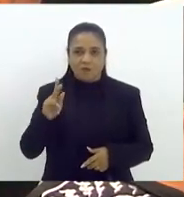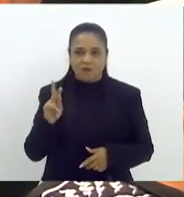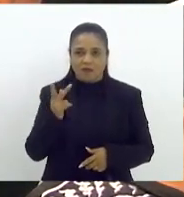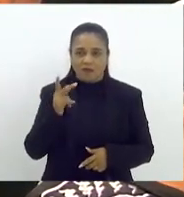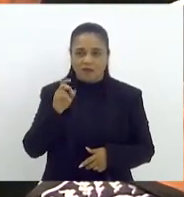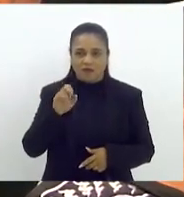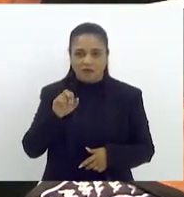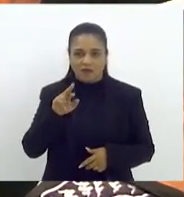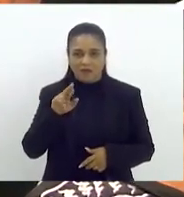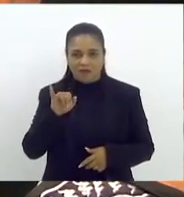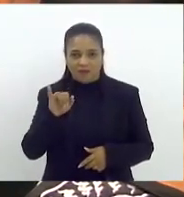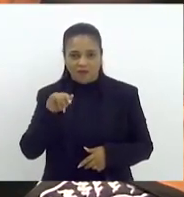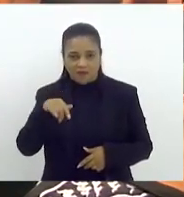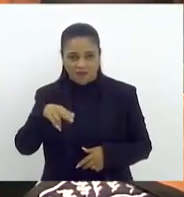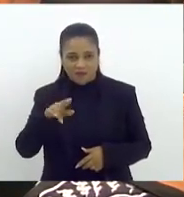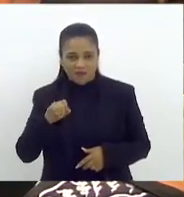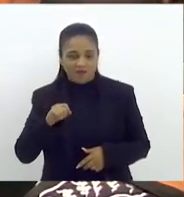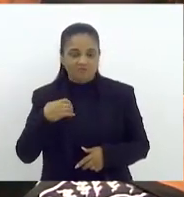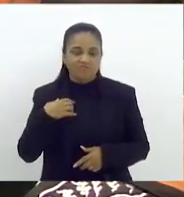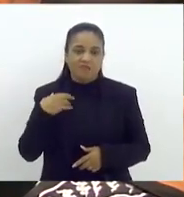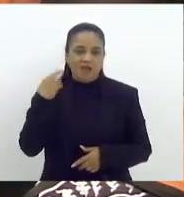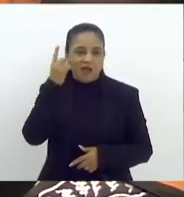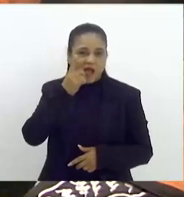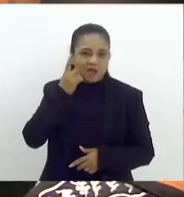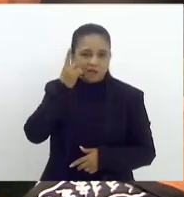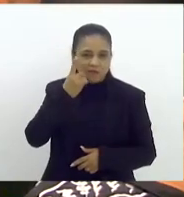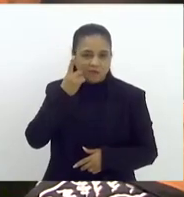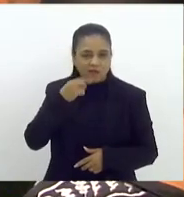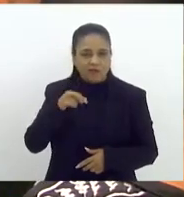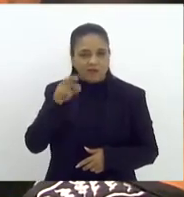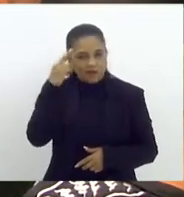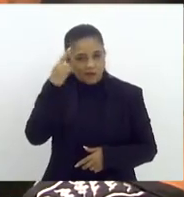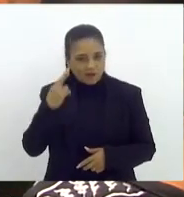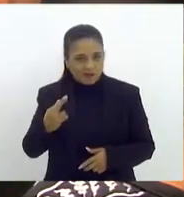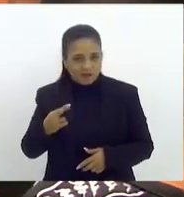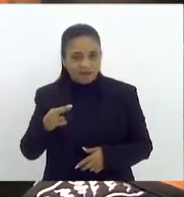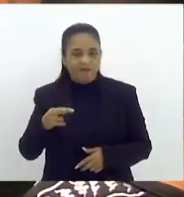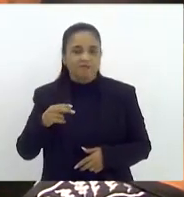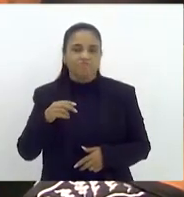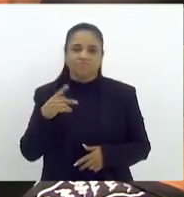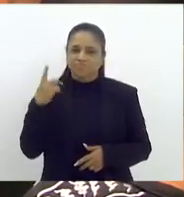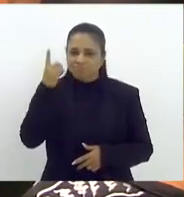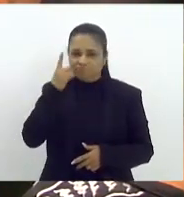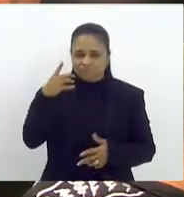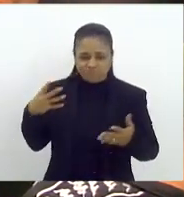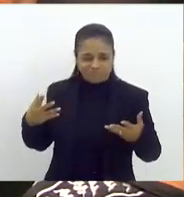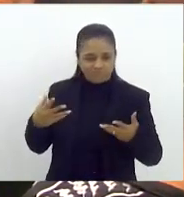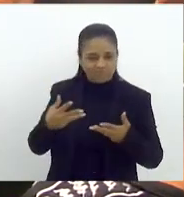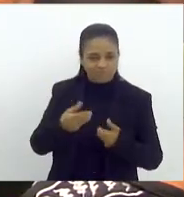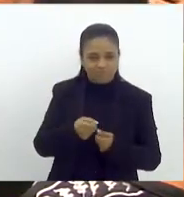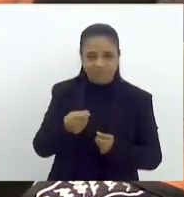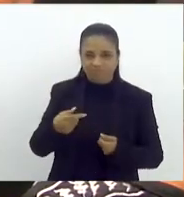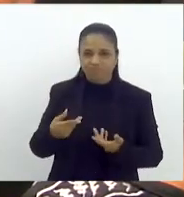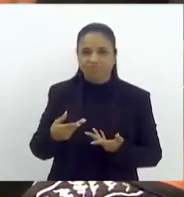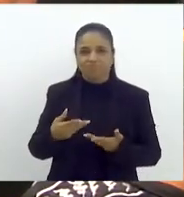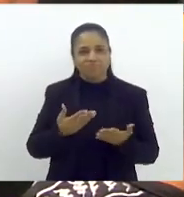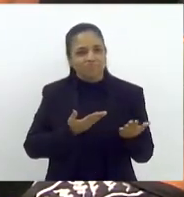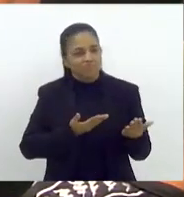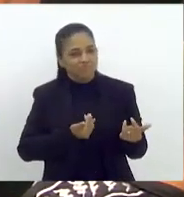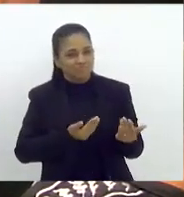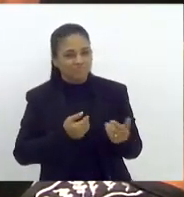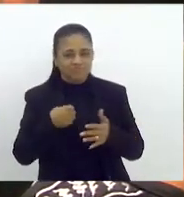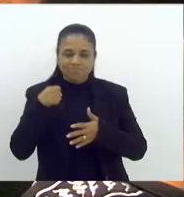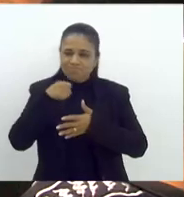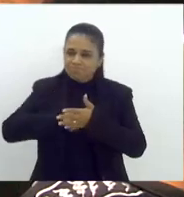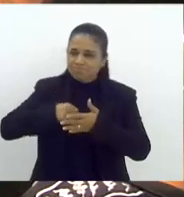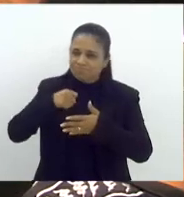a Brava deputada Renata Souza essa deputada maravilhosa jovem batalhadora